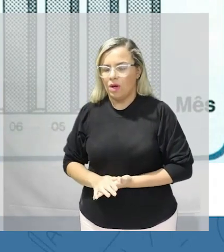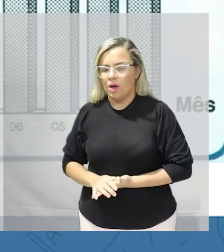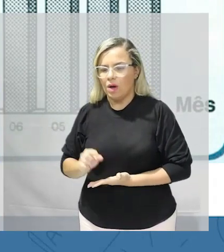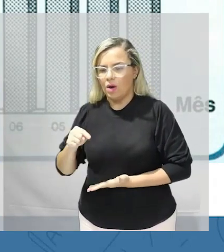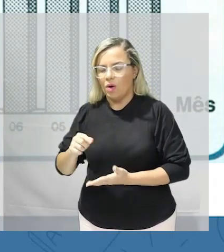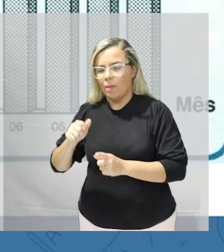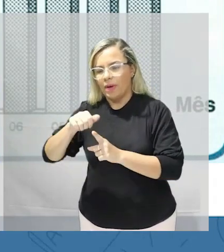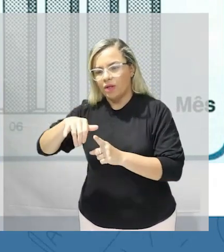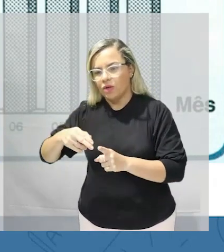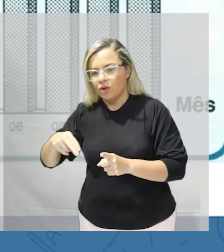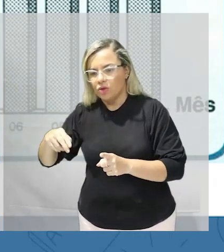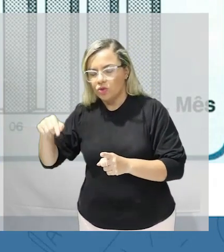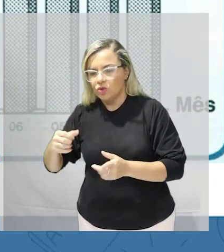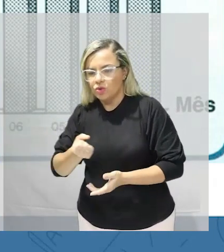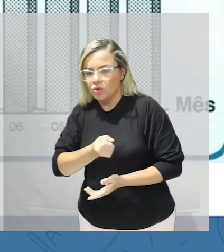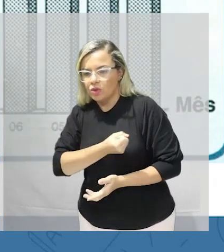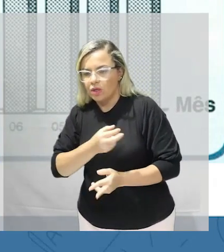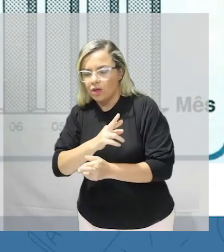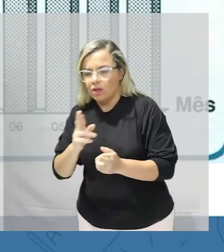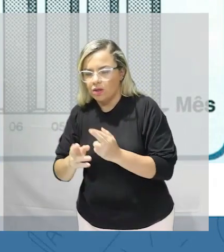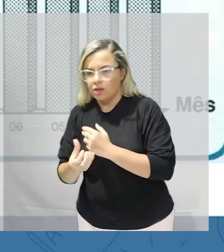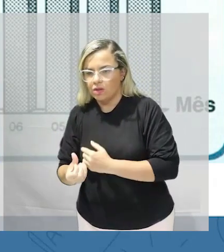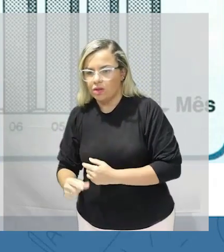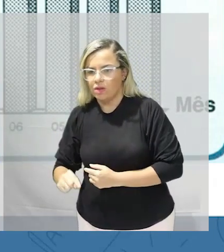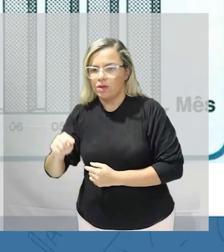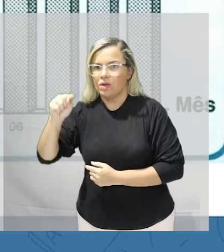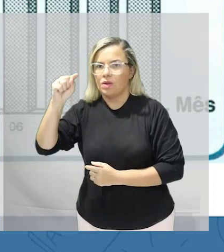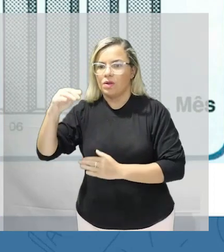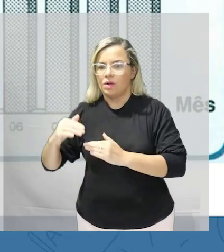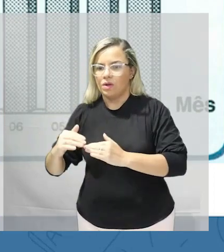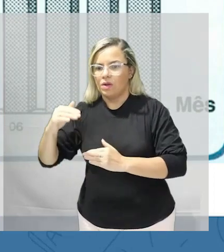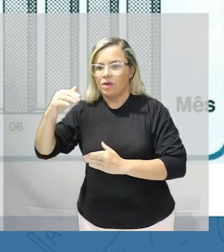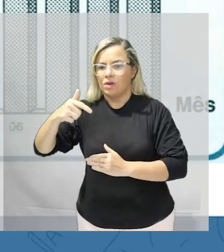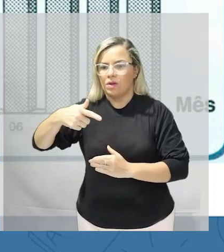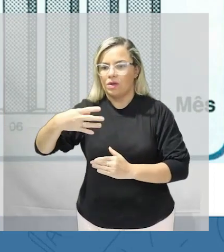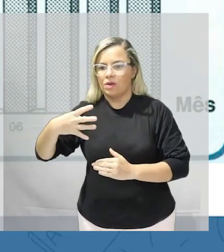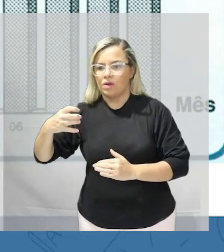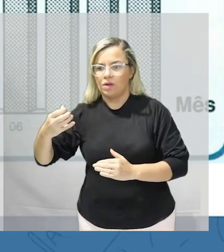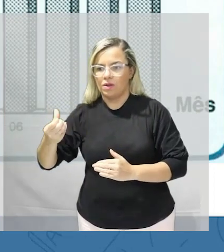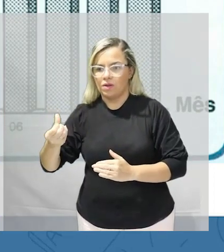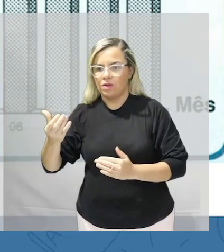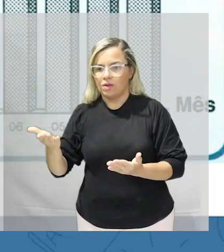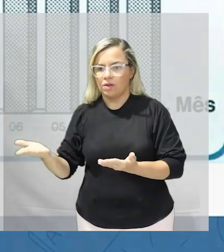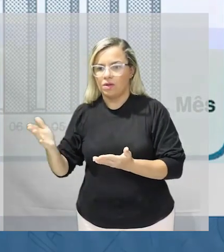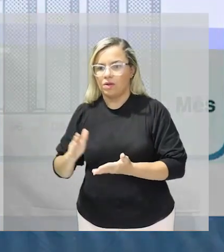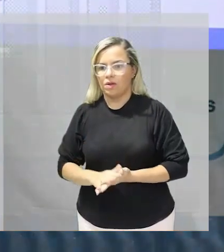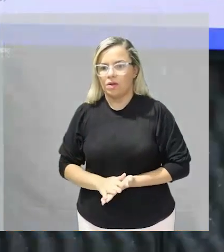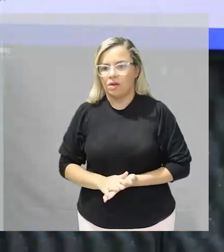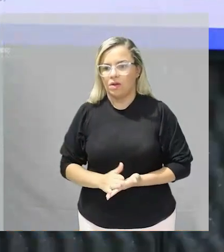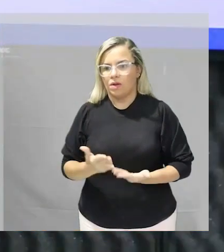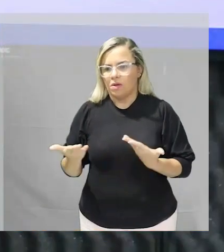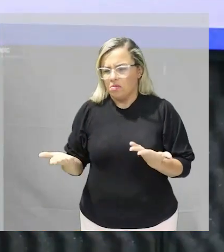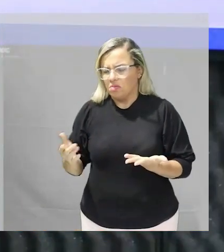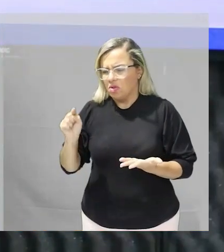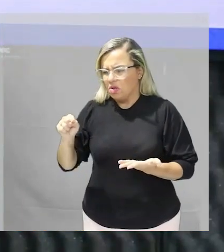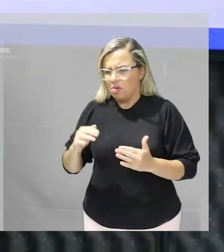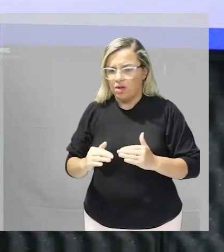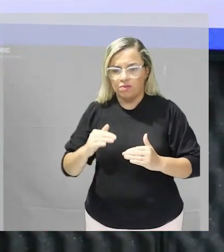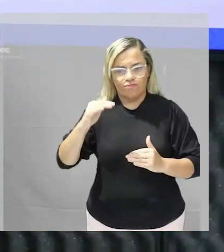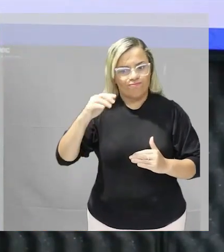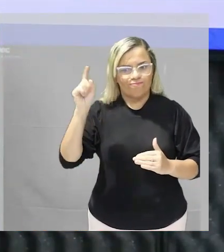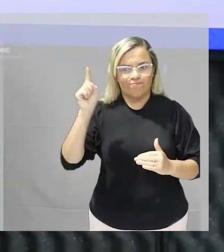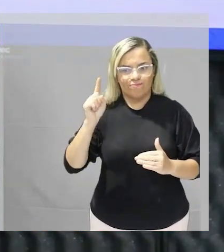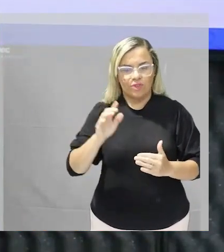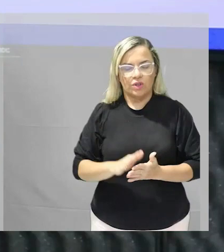claro que teve ó mês 8 agosto esse foi o mês de maior consumo tá falso também a e b tá fora